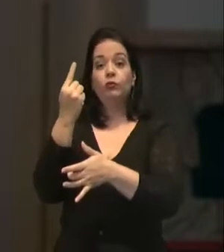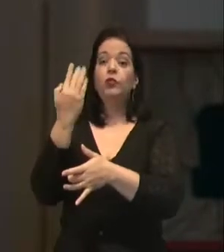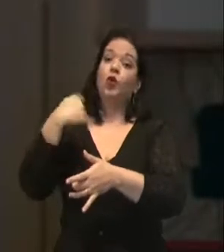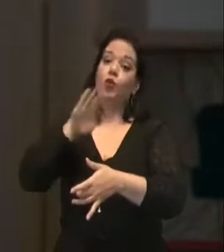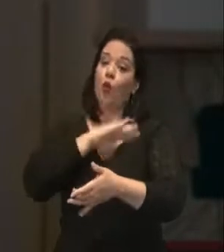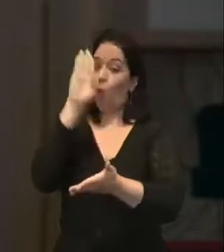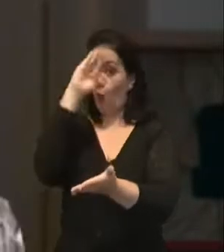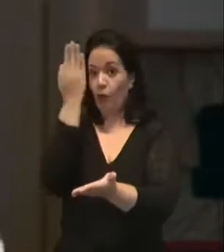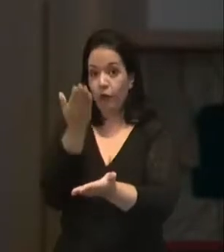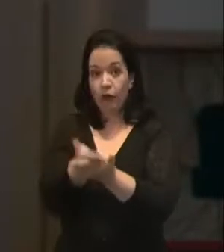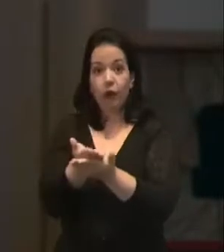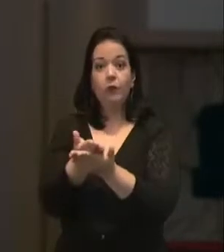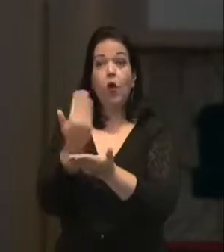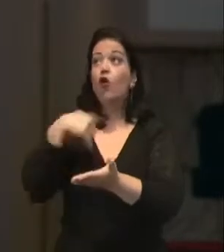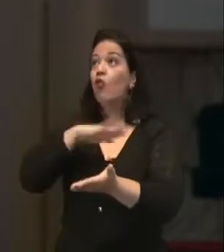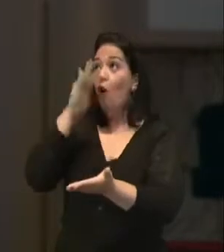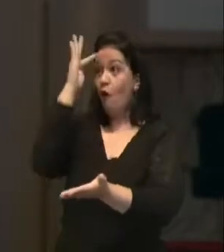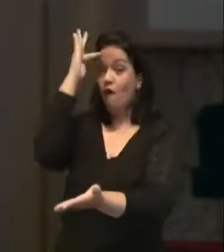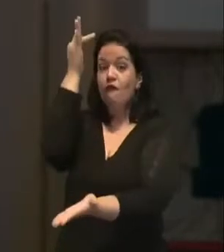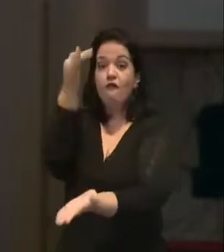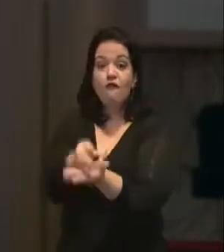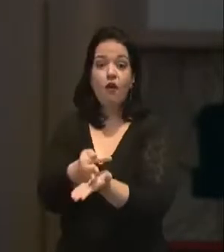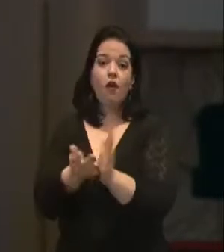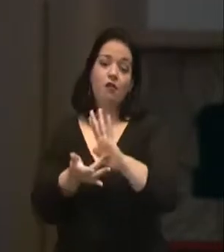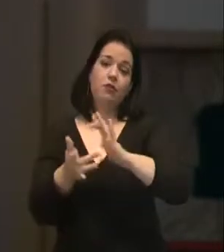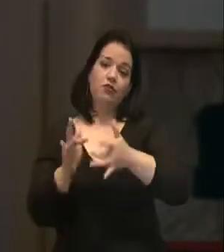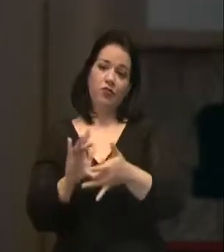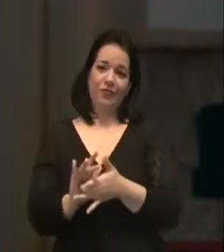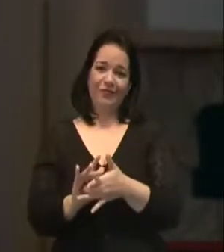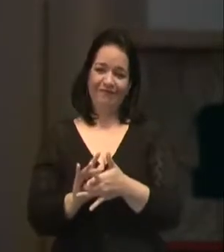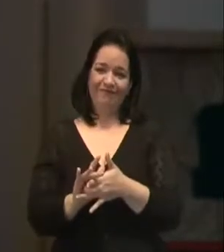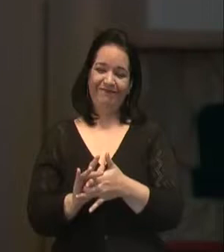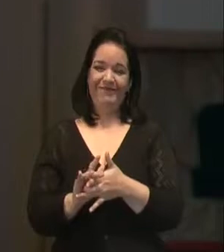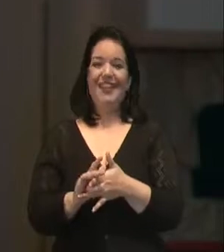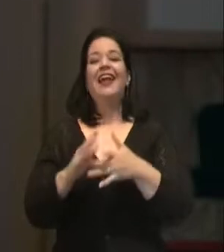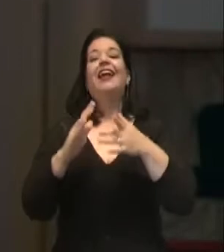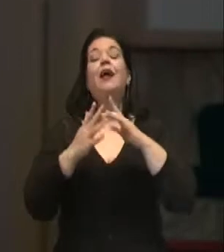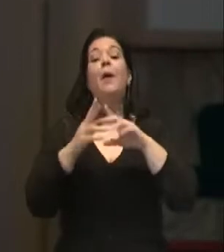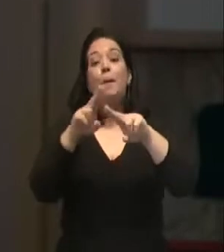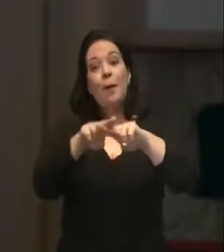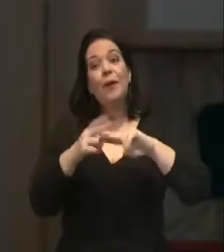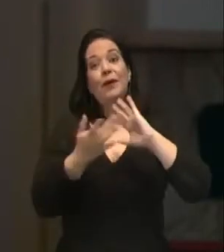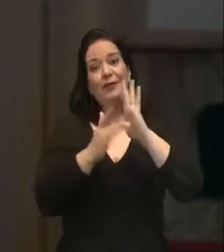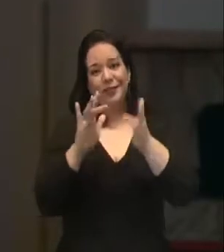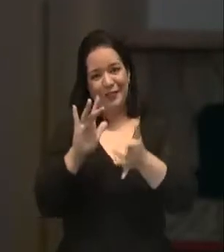Em Jesus a igreja tem a sua identidade e a sua unidade.